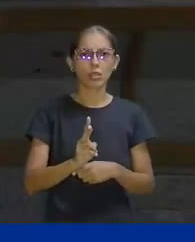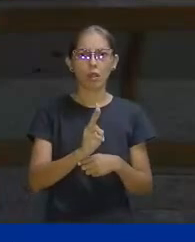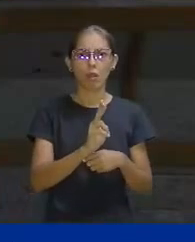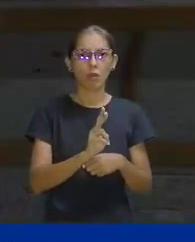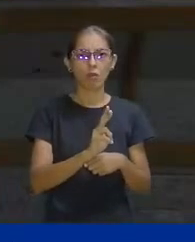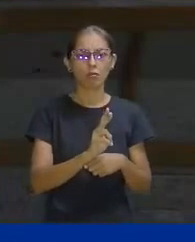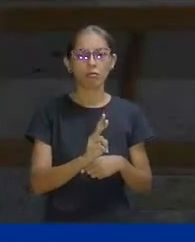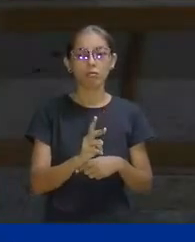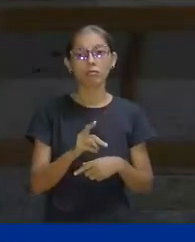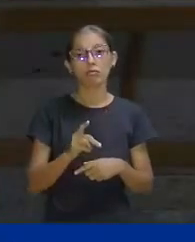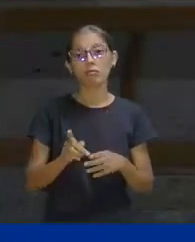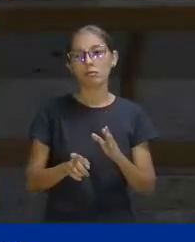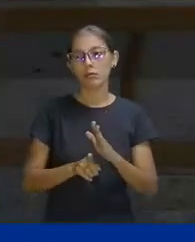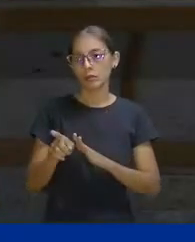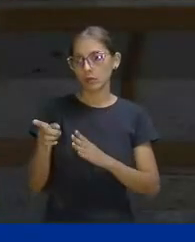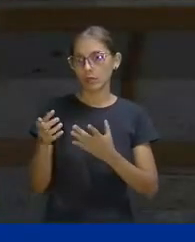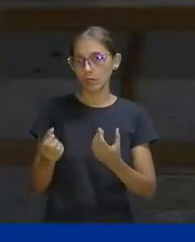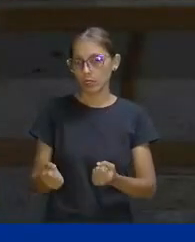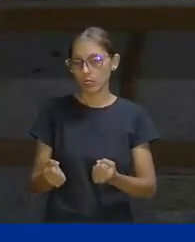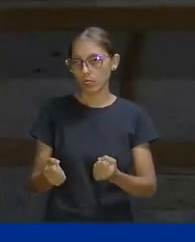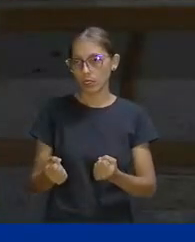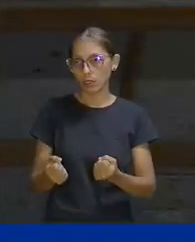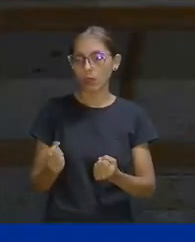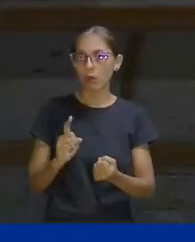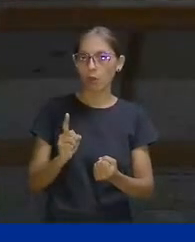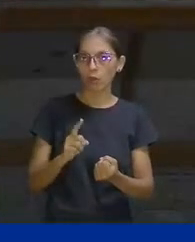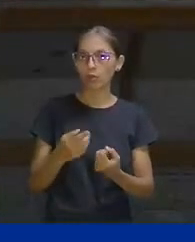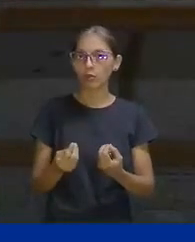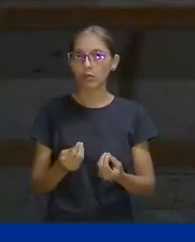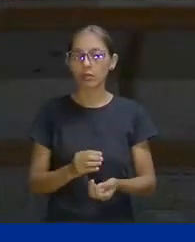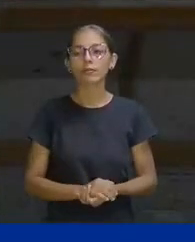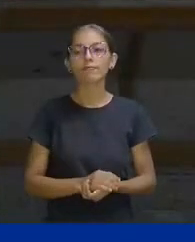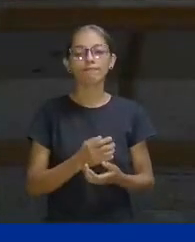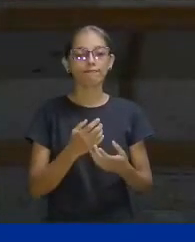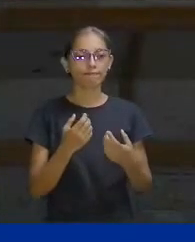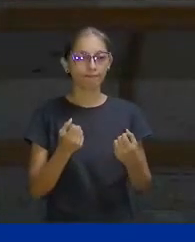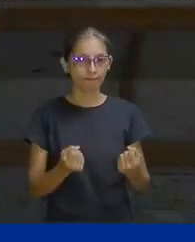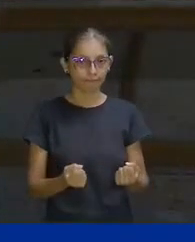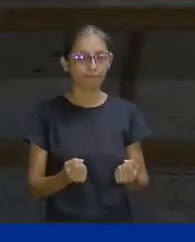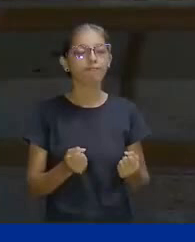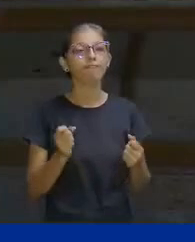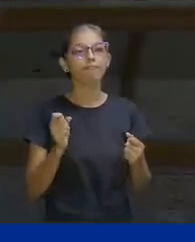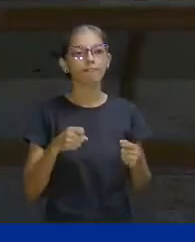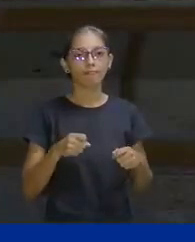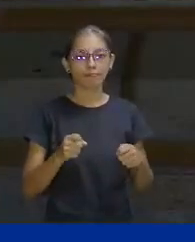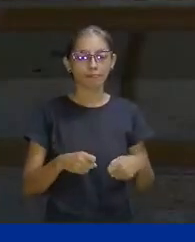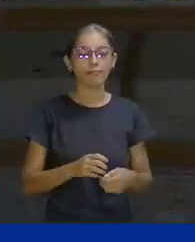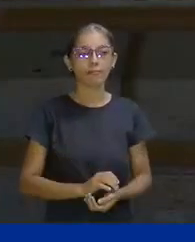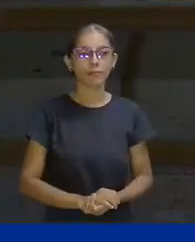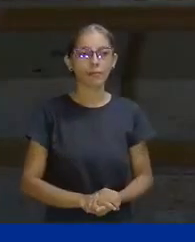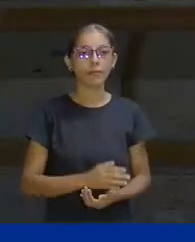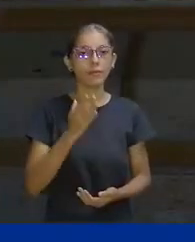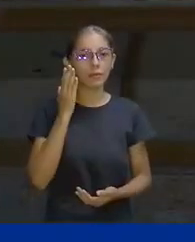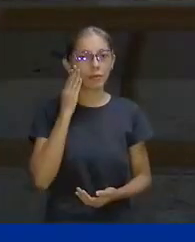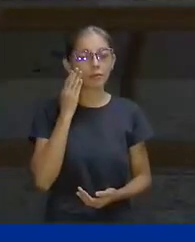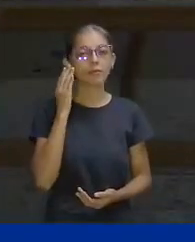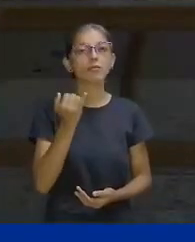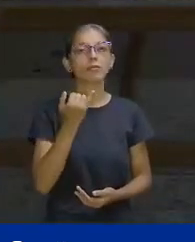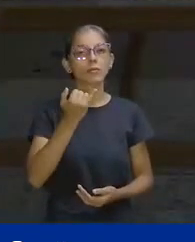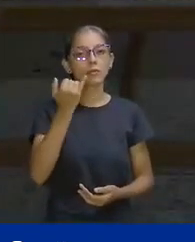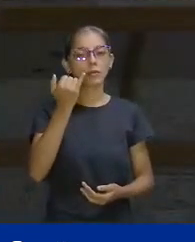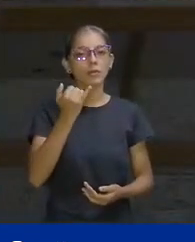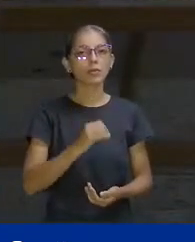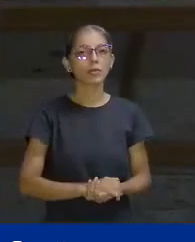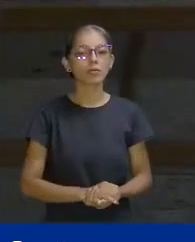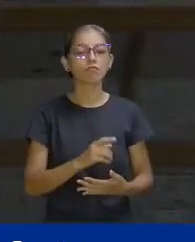aprovação desta resolução? Excelência, nenhuma objeção. Acho da maior relevância as considerações que já foram